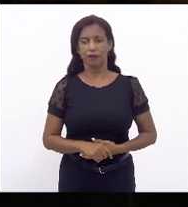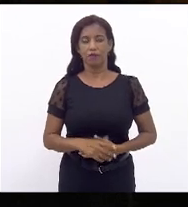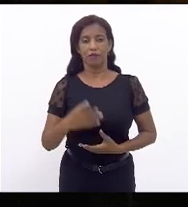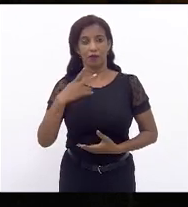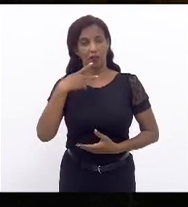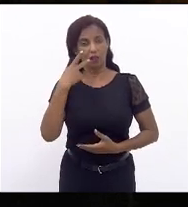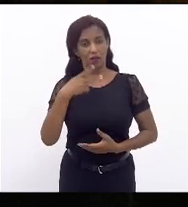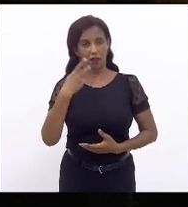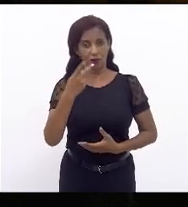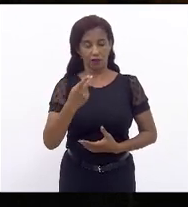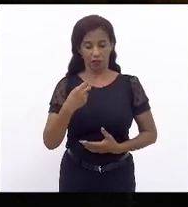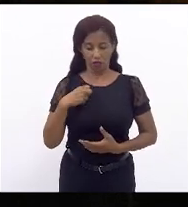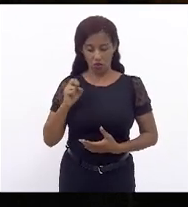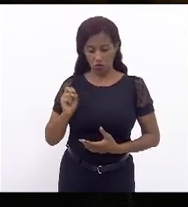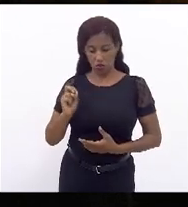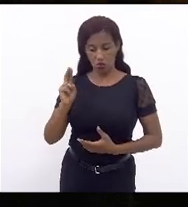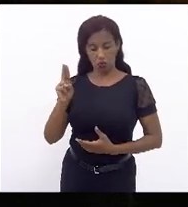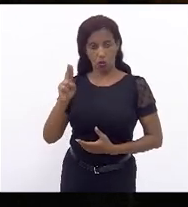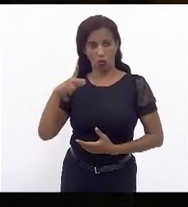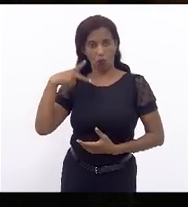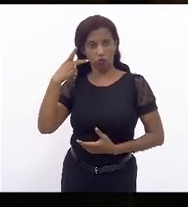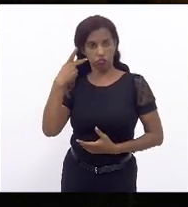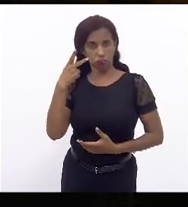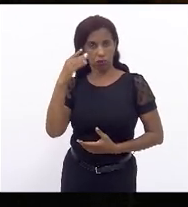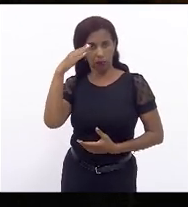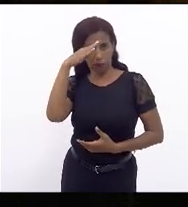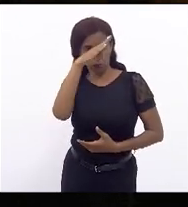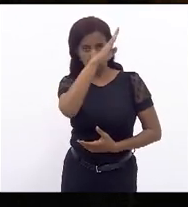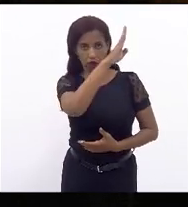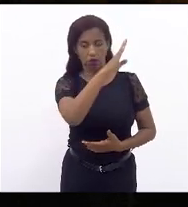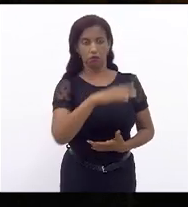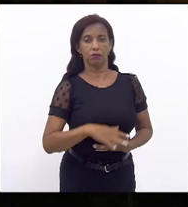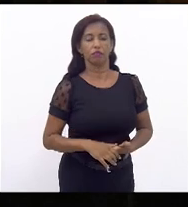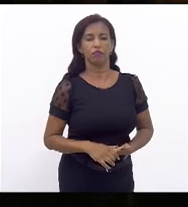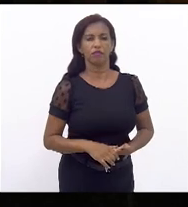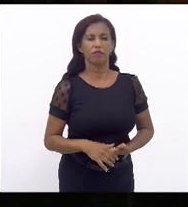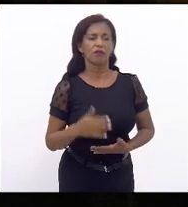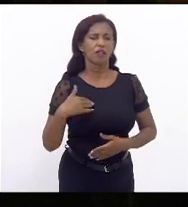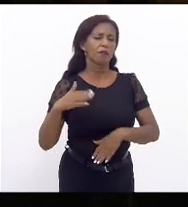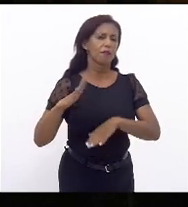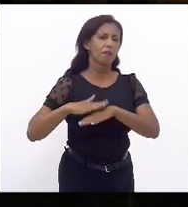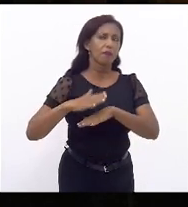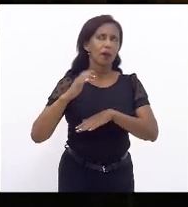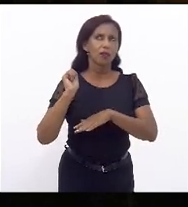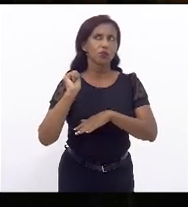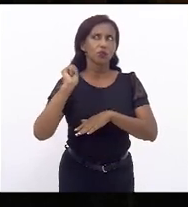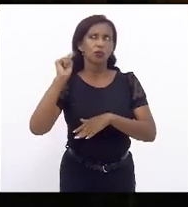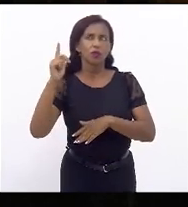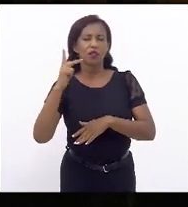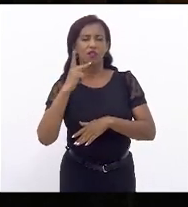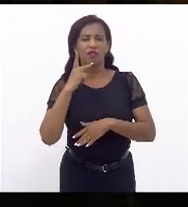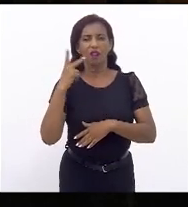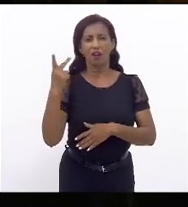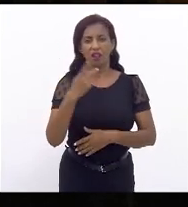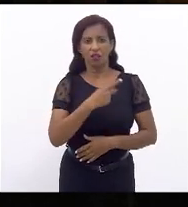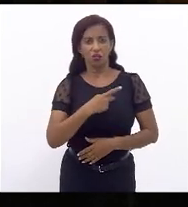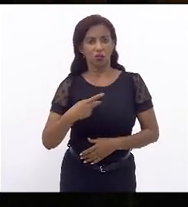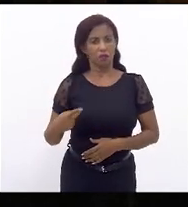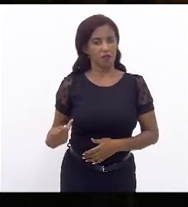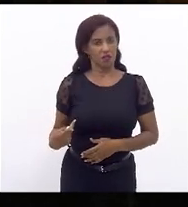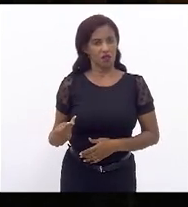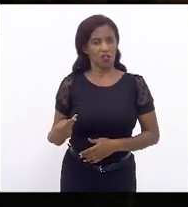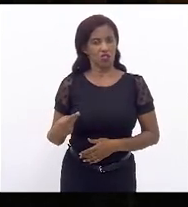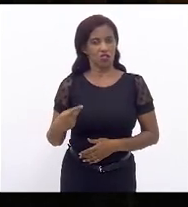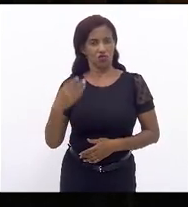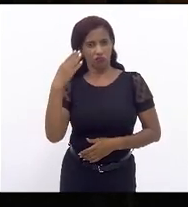Falar que sou uma parlamentar bolsonarista é muito mais do que dizer que eu sou o presidente Jair